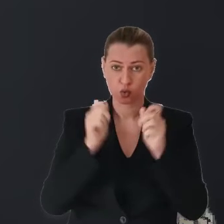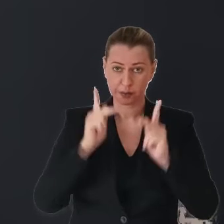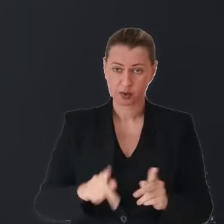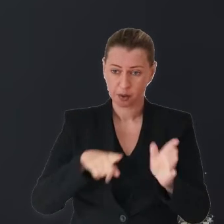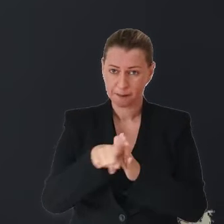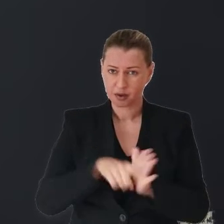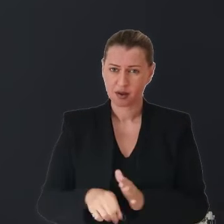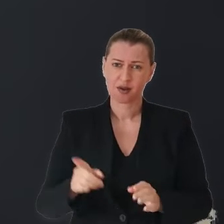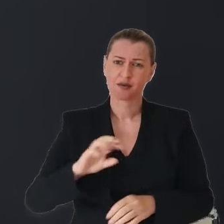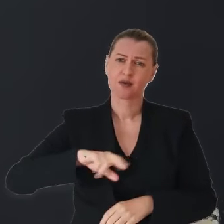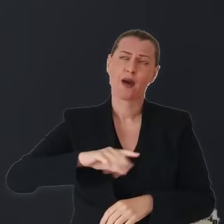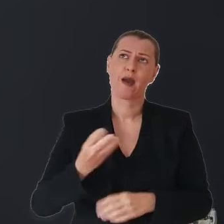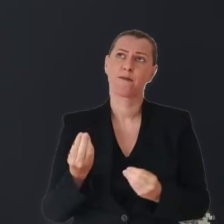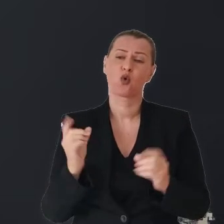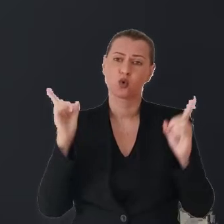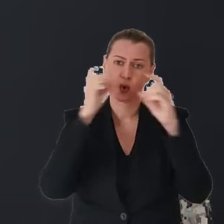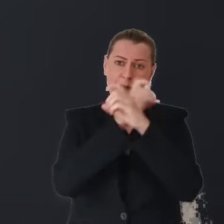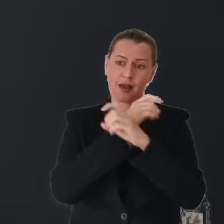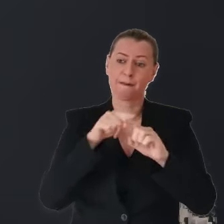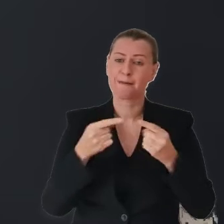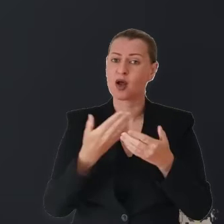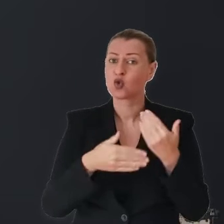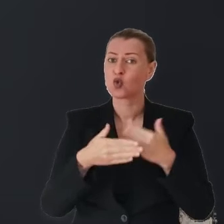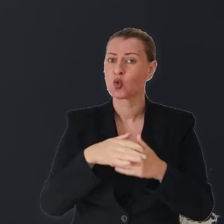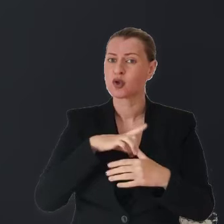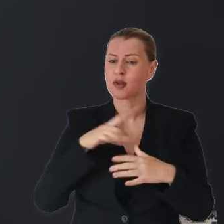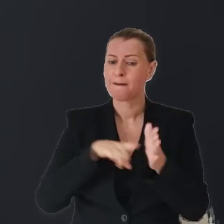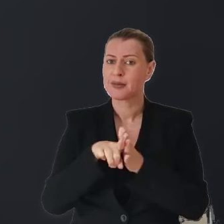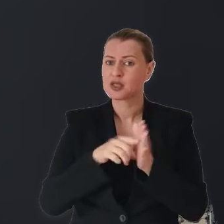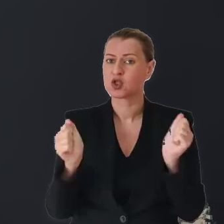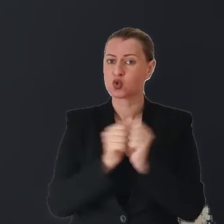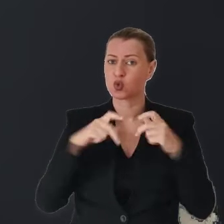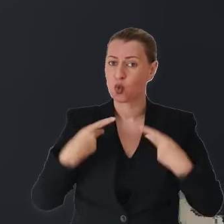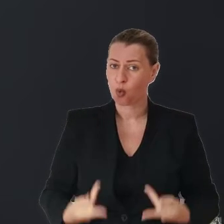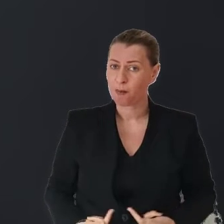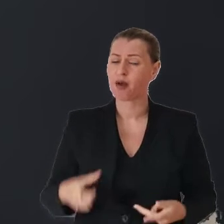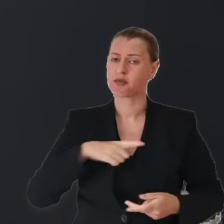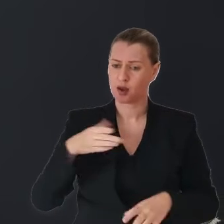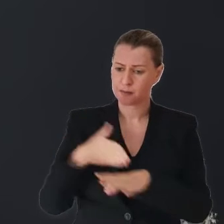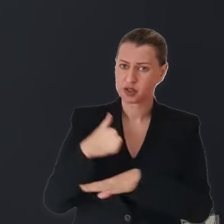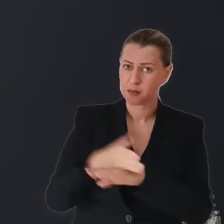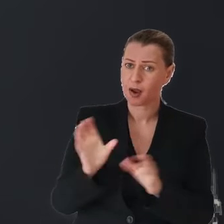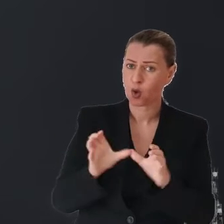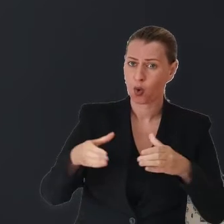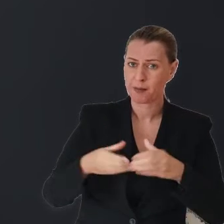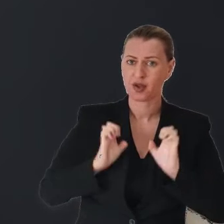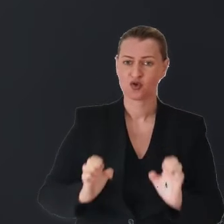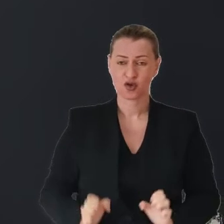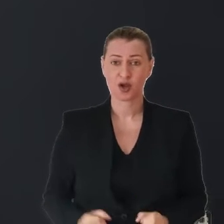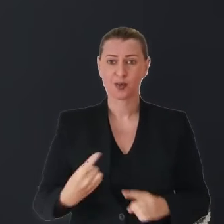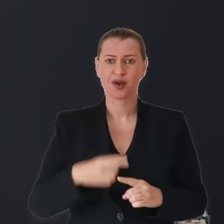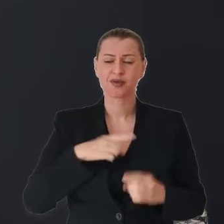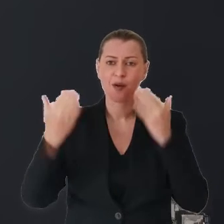não tão complexo, mas tudo passa, tudo que é pesquisa com seres humanos deveria passar pelo comitê de ética, para ter